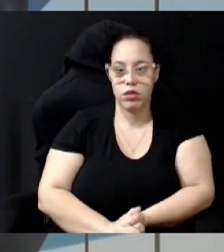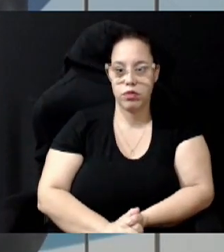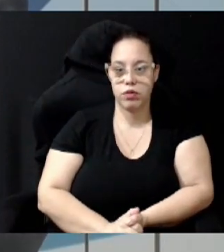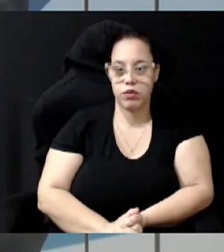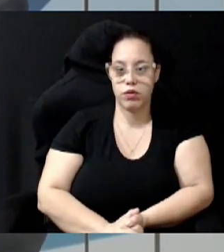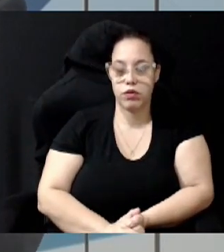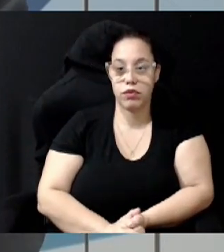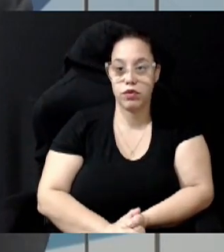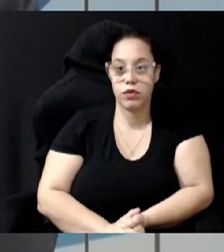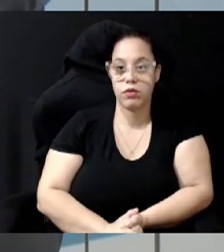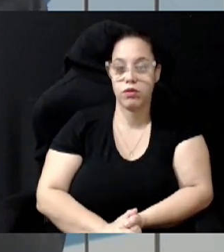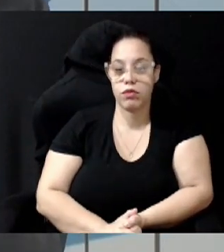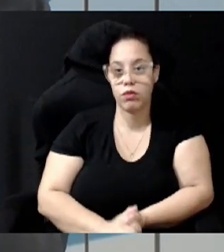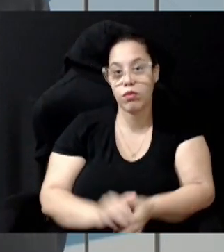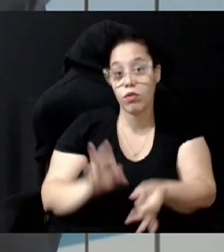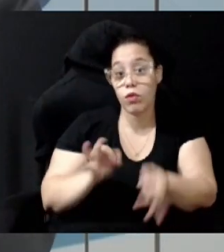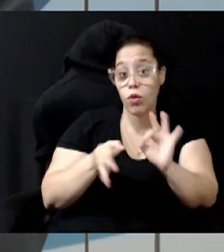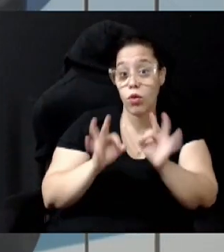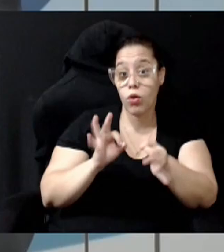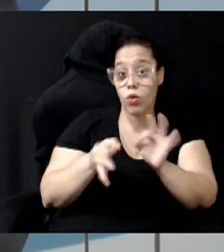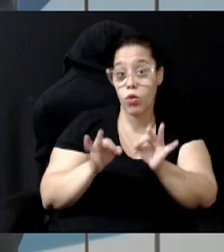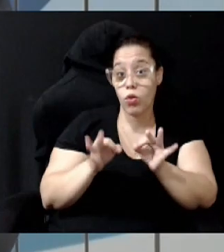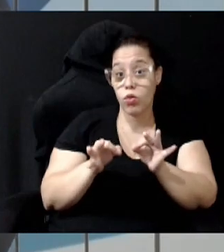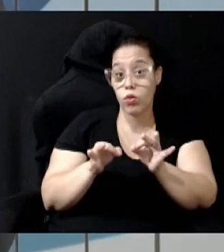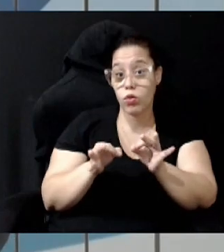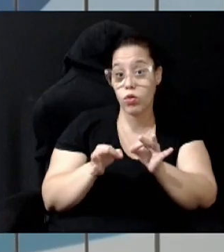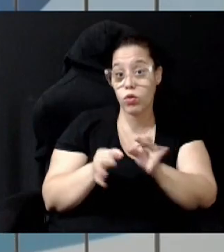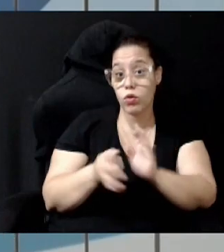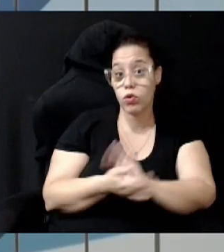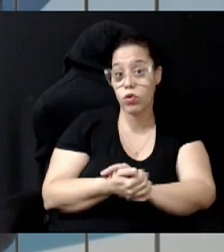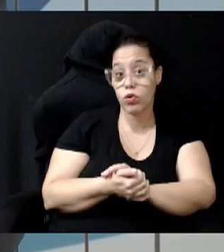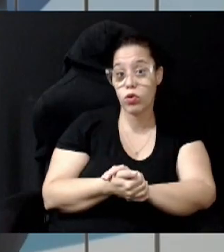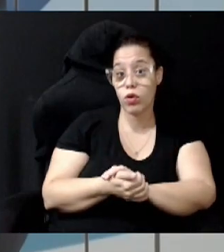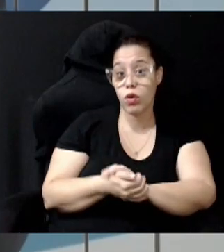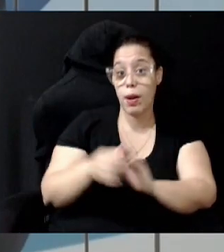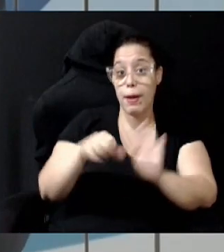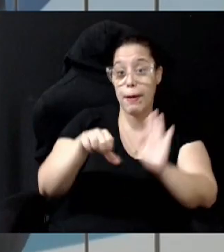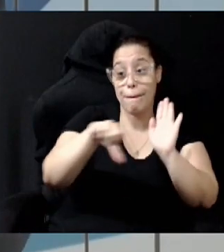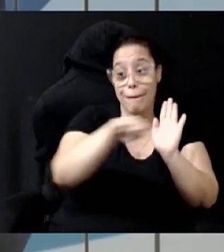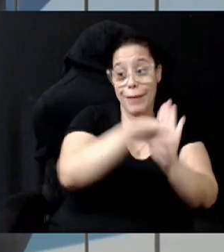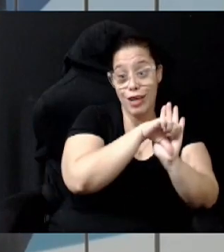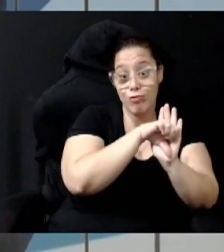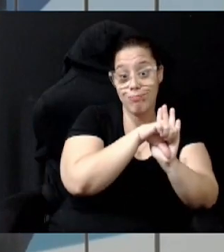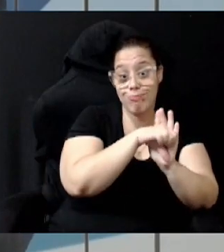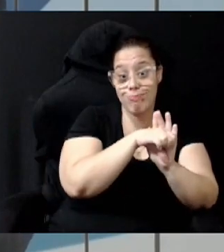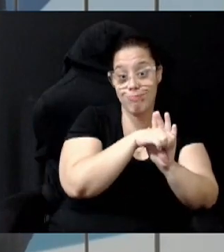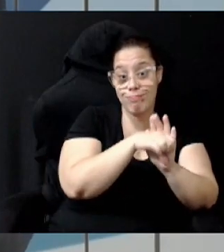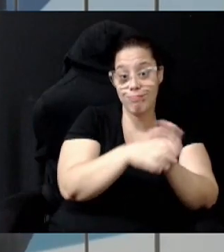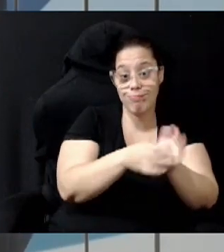Supremo de corte constitucional em corte penal e aumenta o processo de hipertrofia